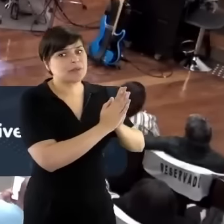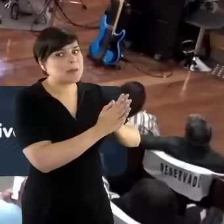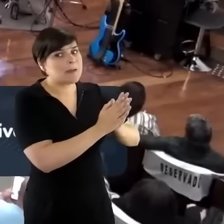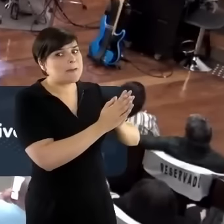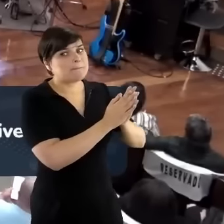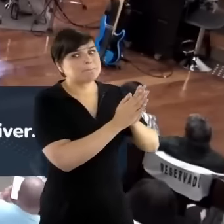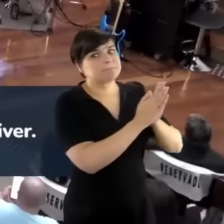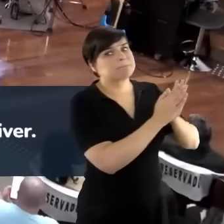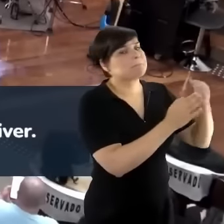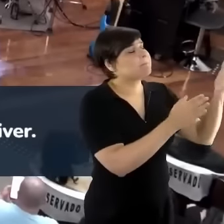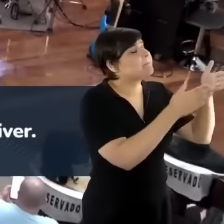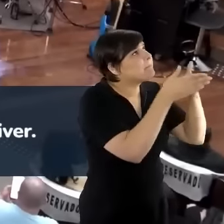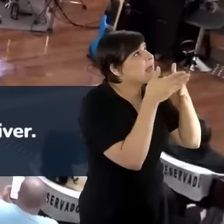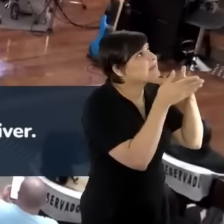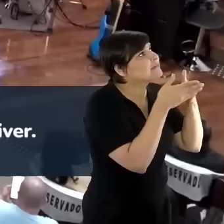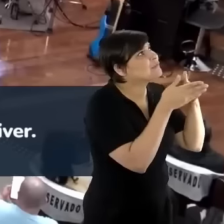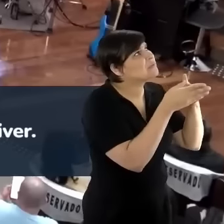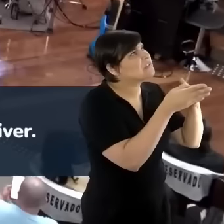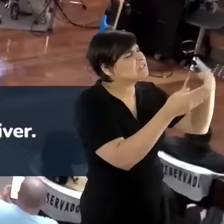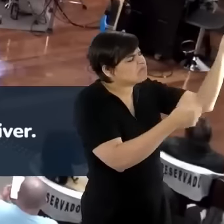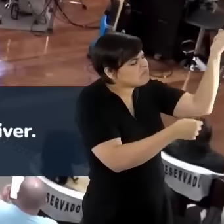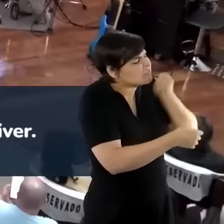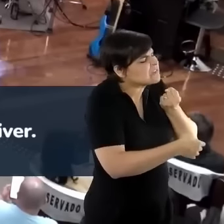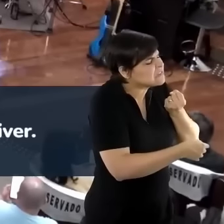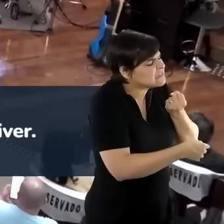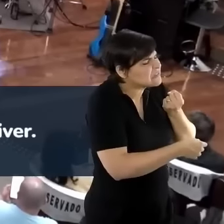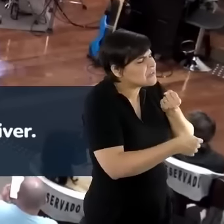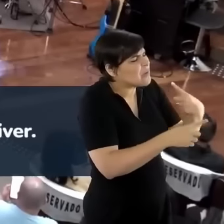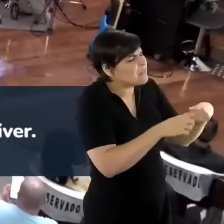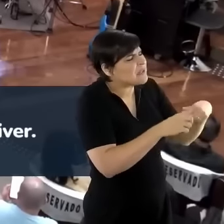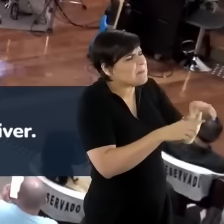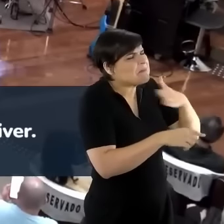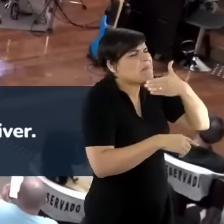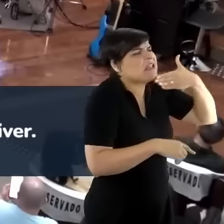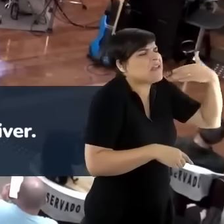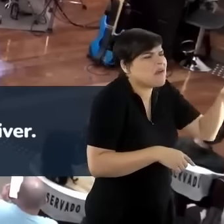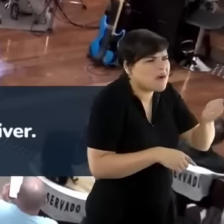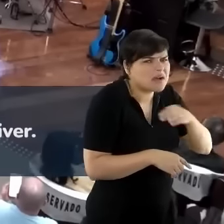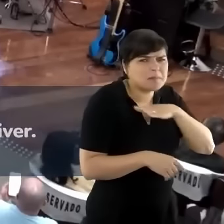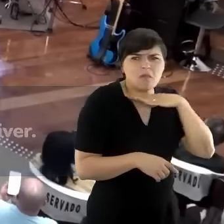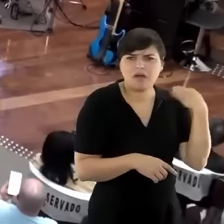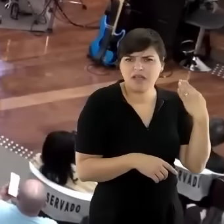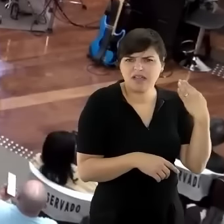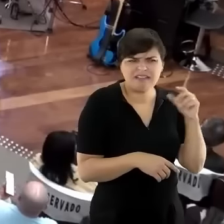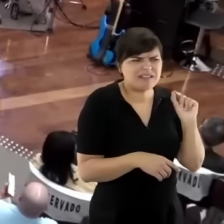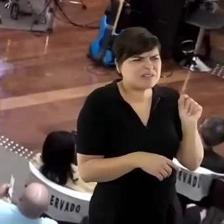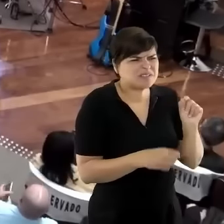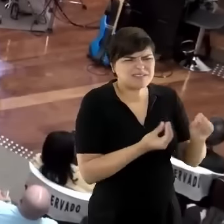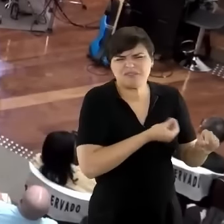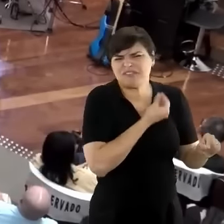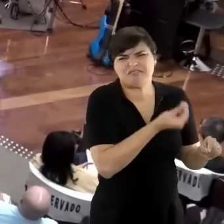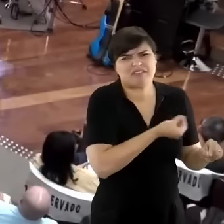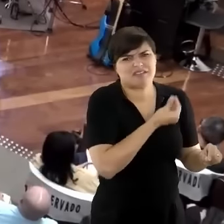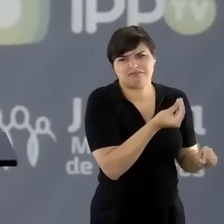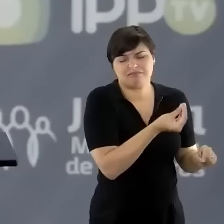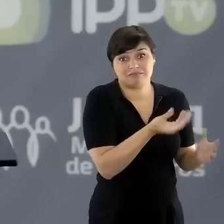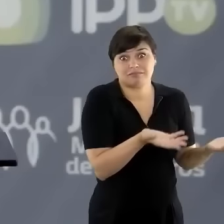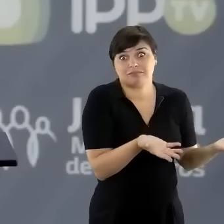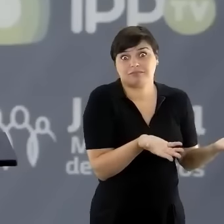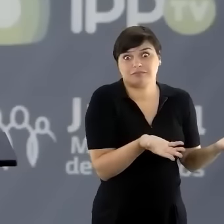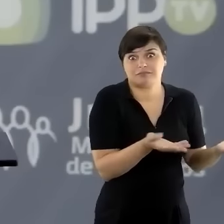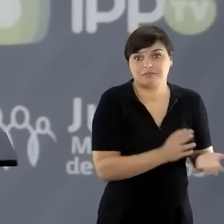vida porque melhor me é morrer do que viver que coisa interessante